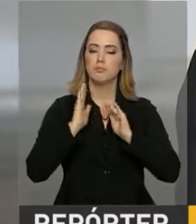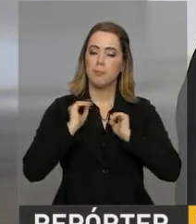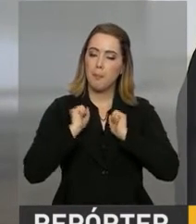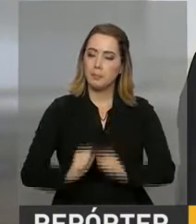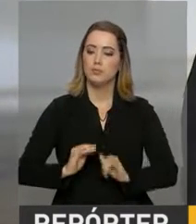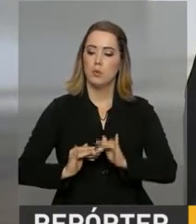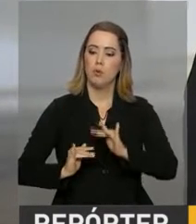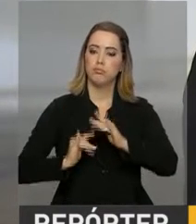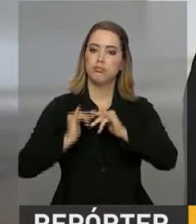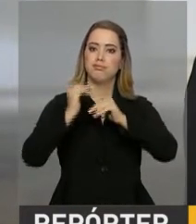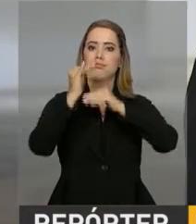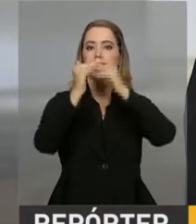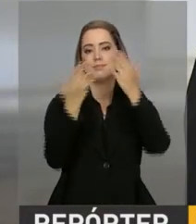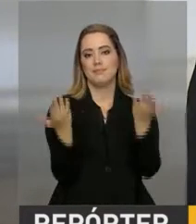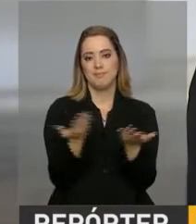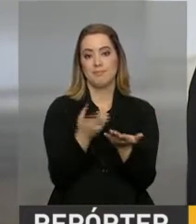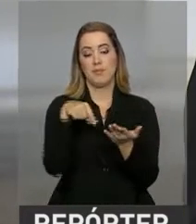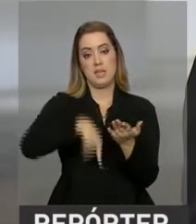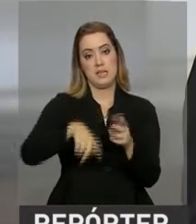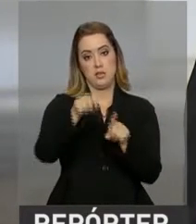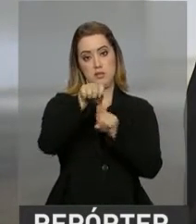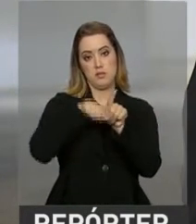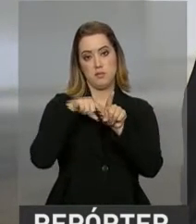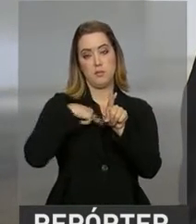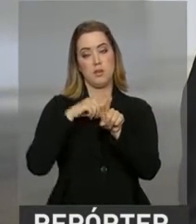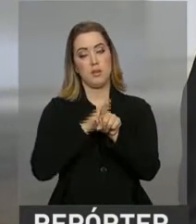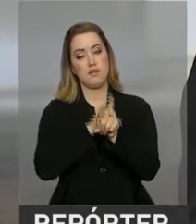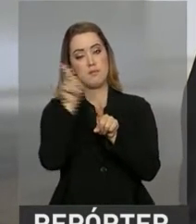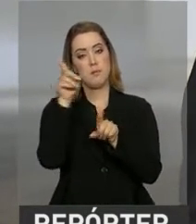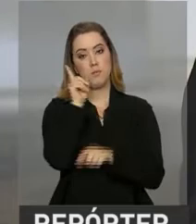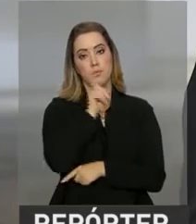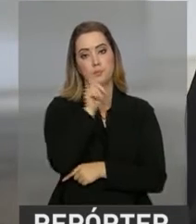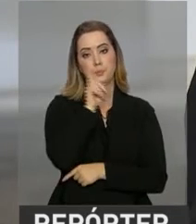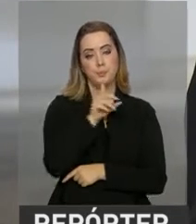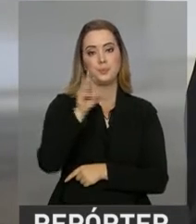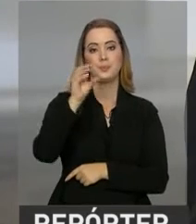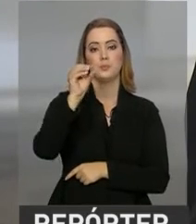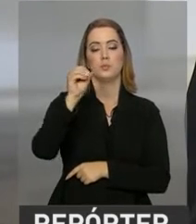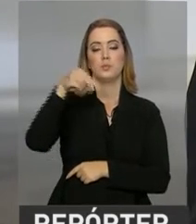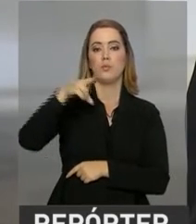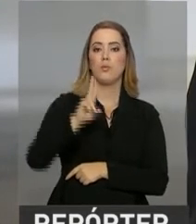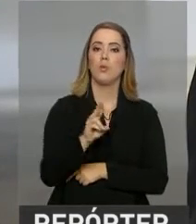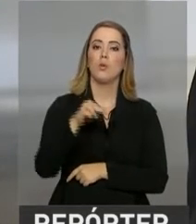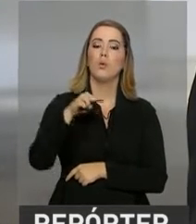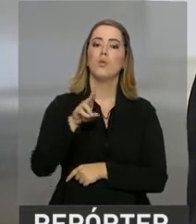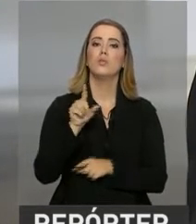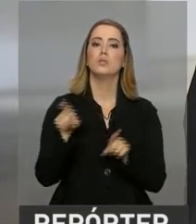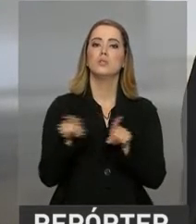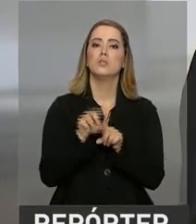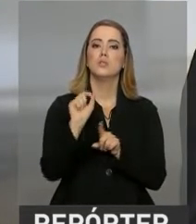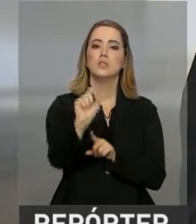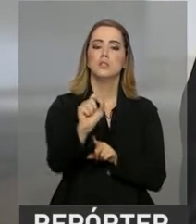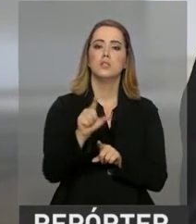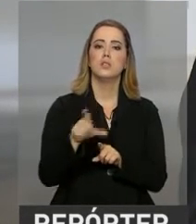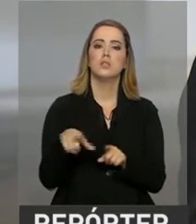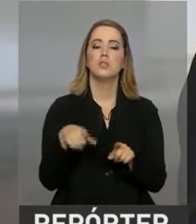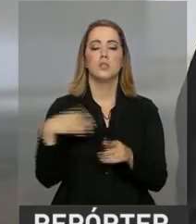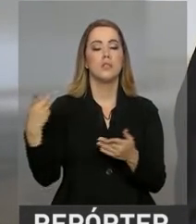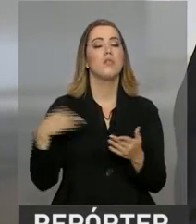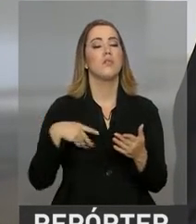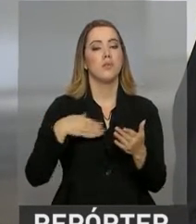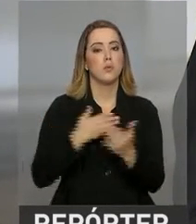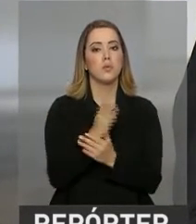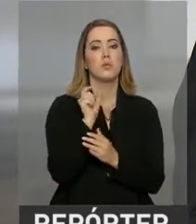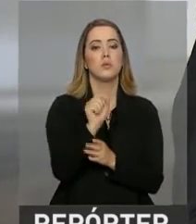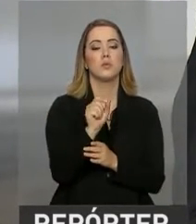neste mês o presidente michel temer participa em nova york nos estados unidos da assembléia geral das nações unidas e vai aproveitar a